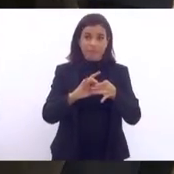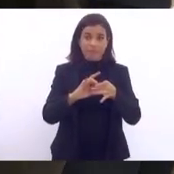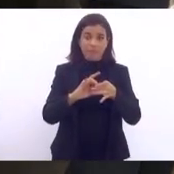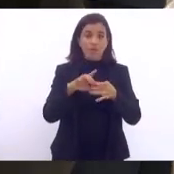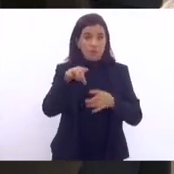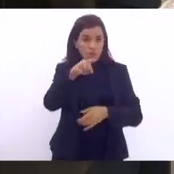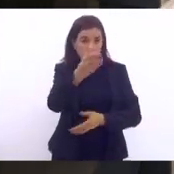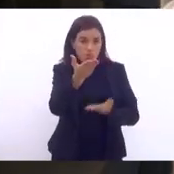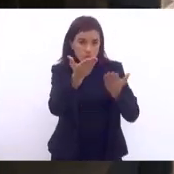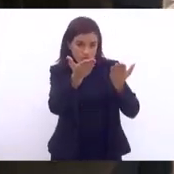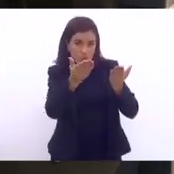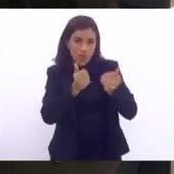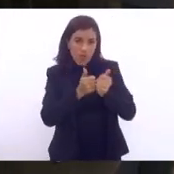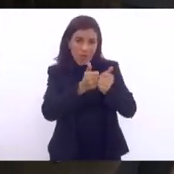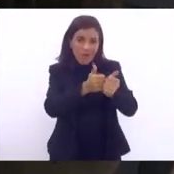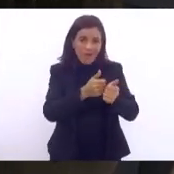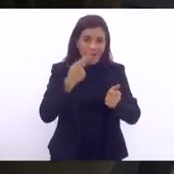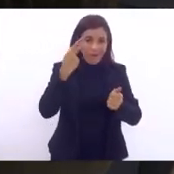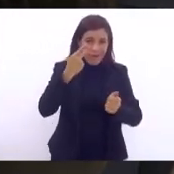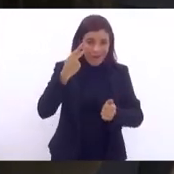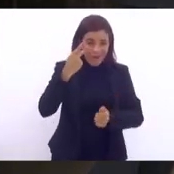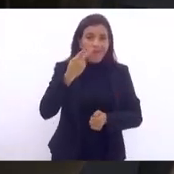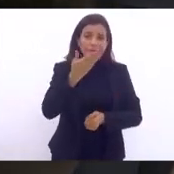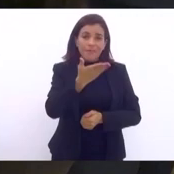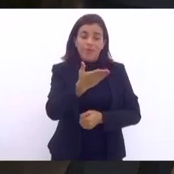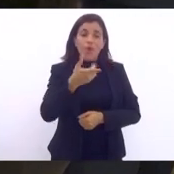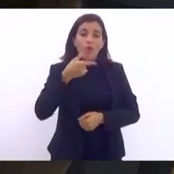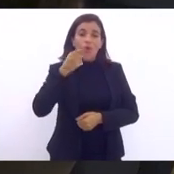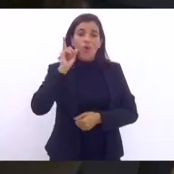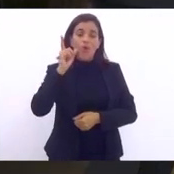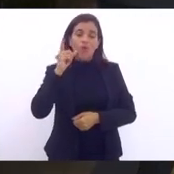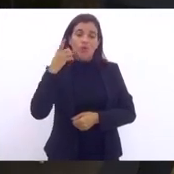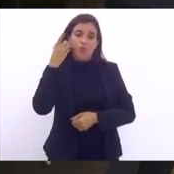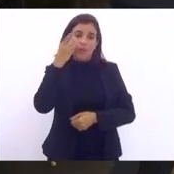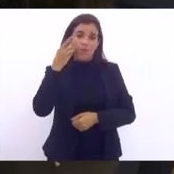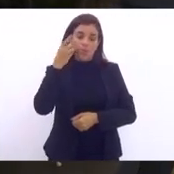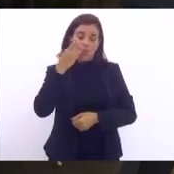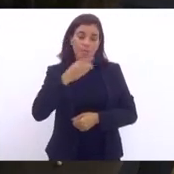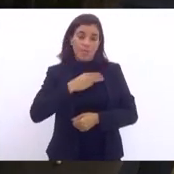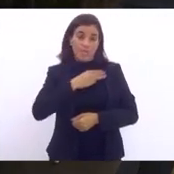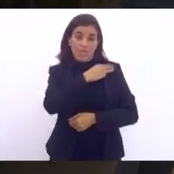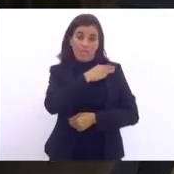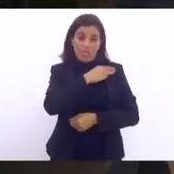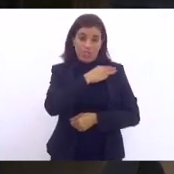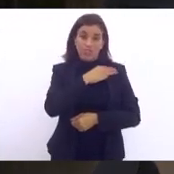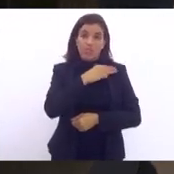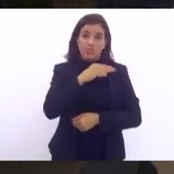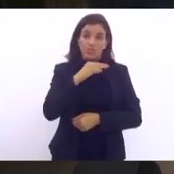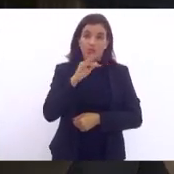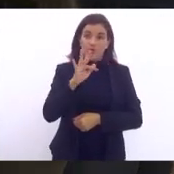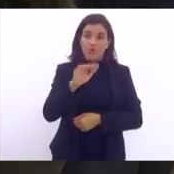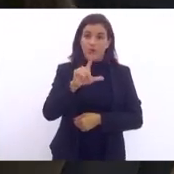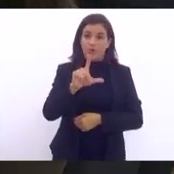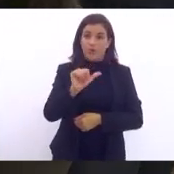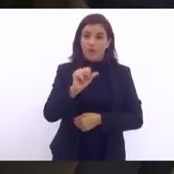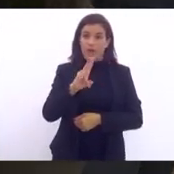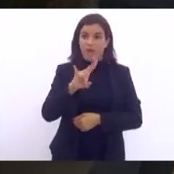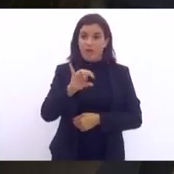ministro Flávio Dino ontem virou ministro do Supremo Tribunal Federal. E,